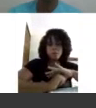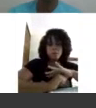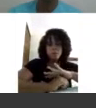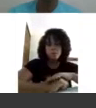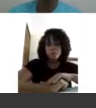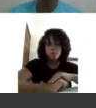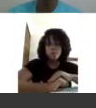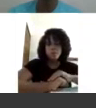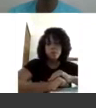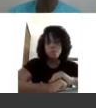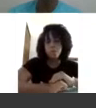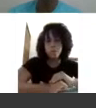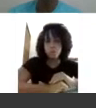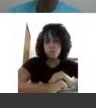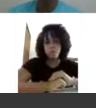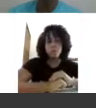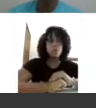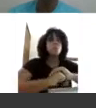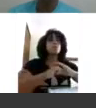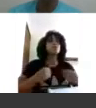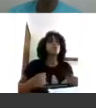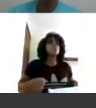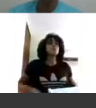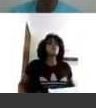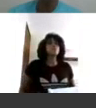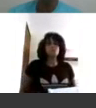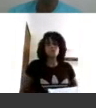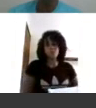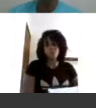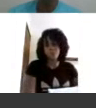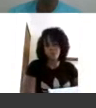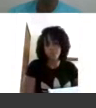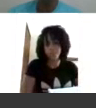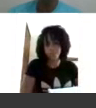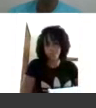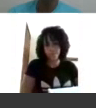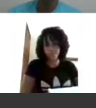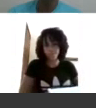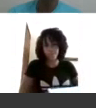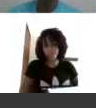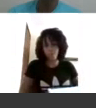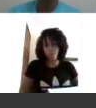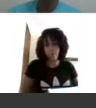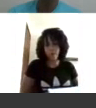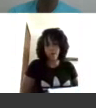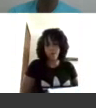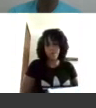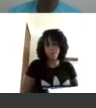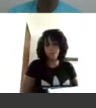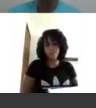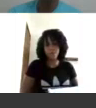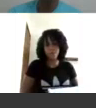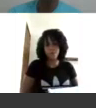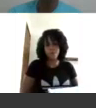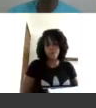Como ocorreu? A gente dividiu alguns períodos aqui, né? Nesse primeiro período, como eu havia dito, houve estudo de literaturas e bases teóricas e